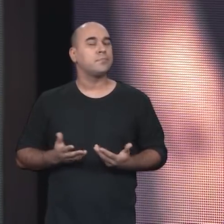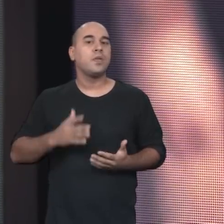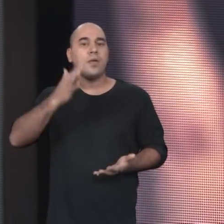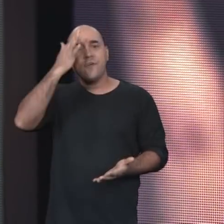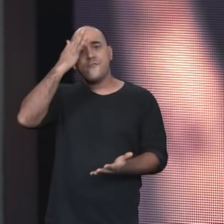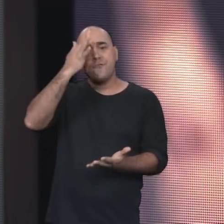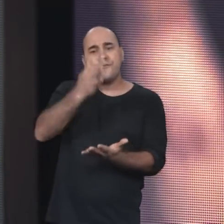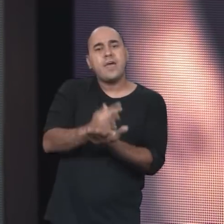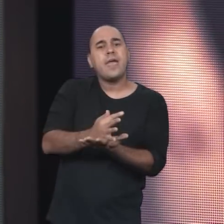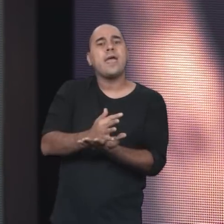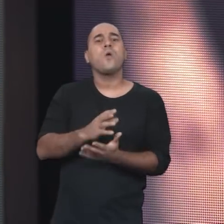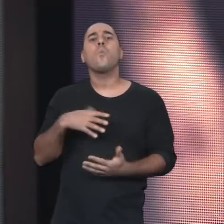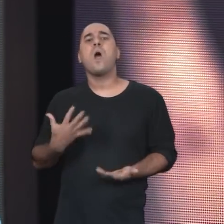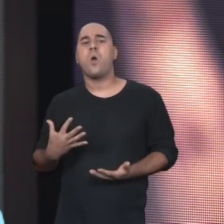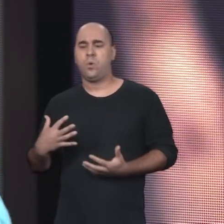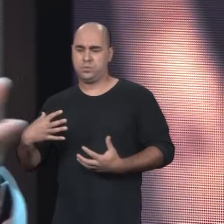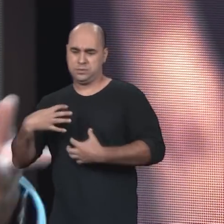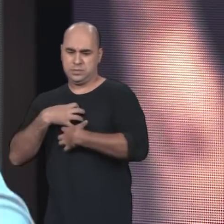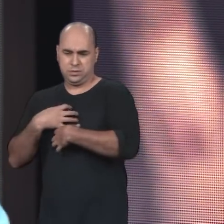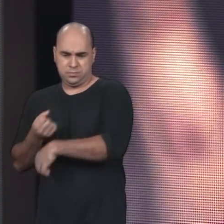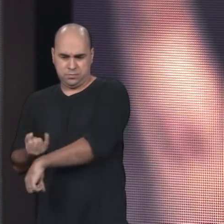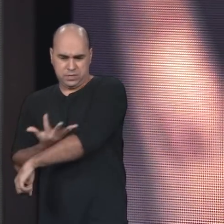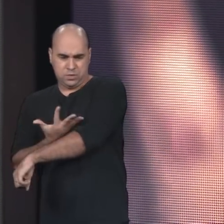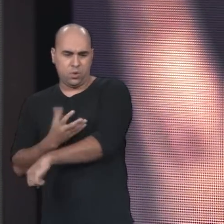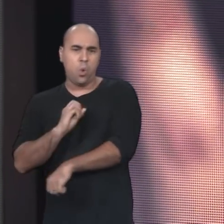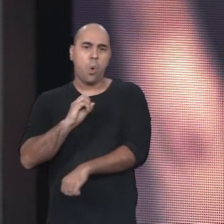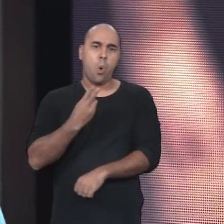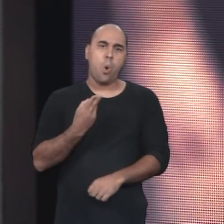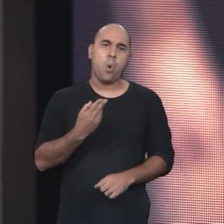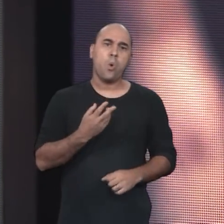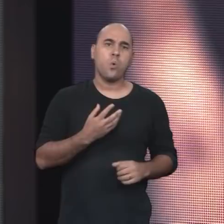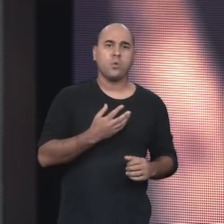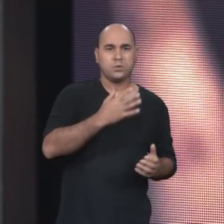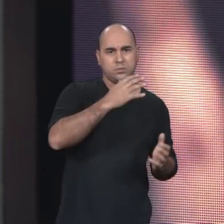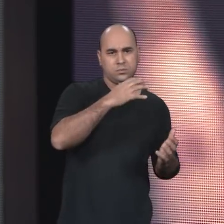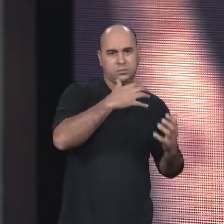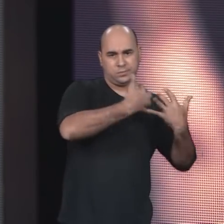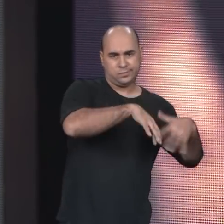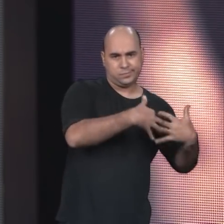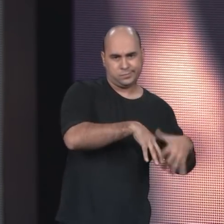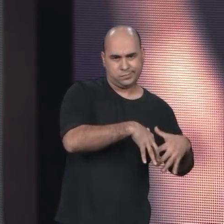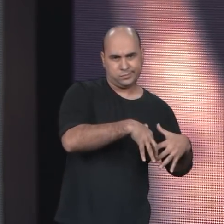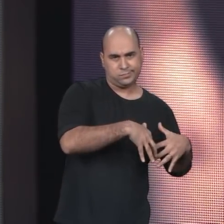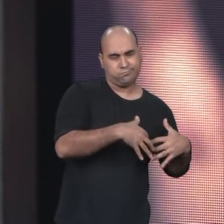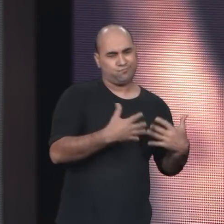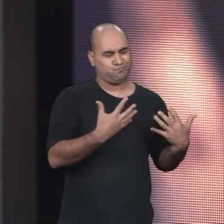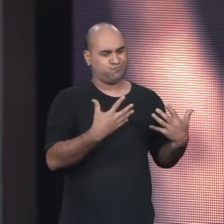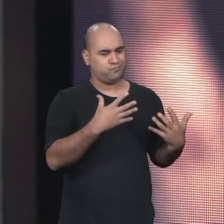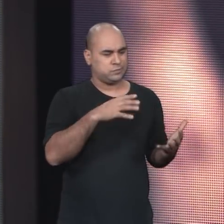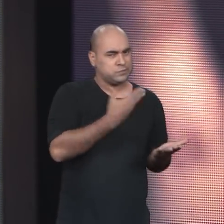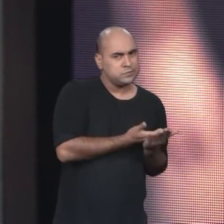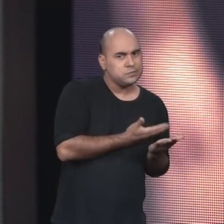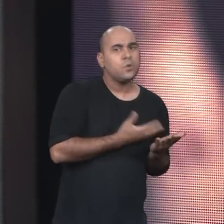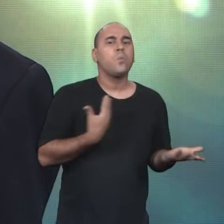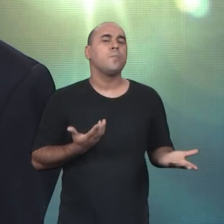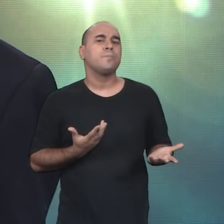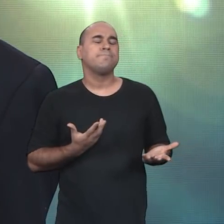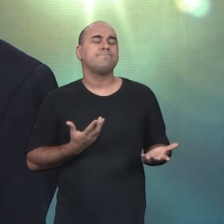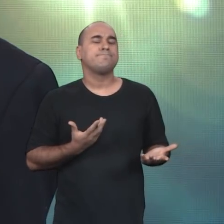pensamento, eu respondo com outra pergunta. Qual das asas do avião você aceita serrar durante o voo?